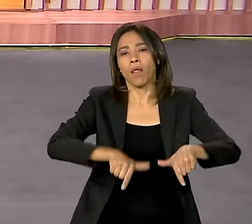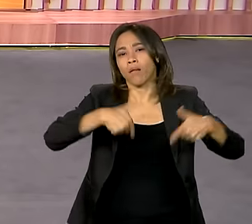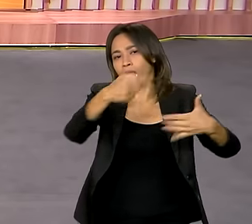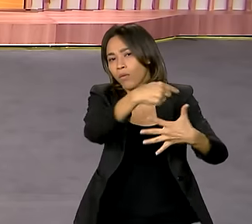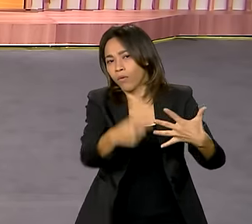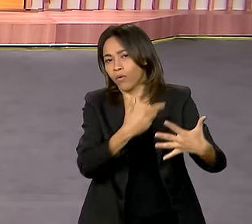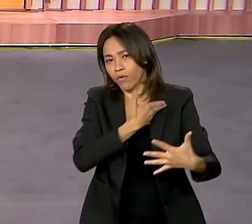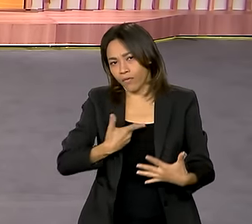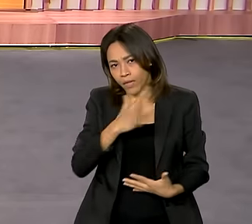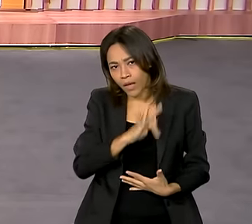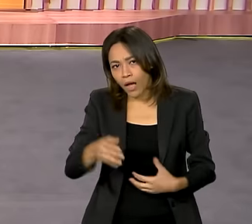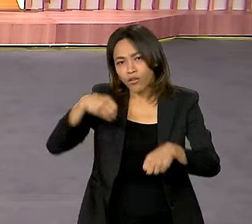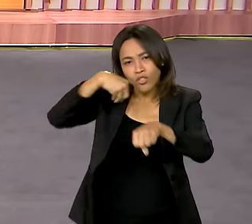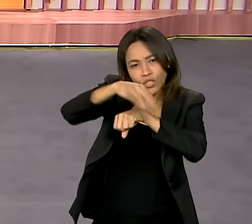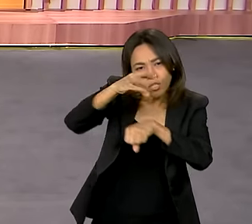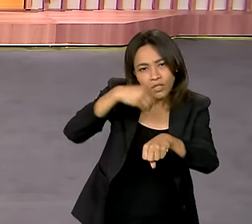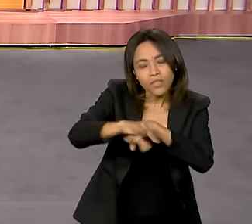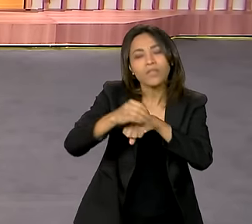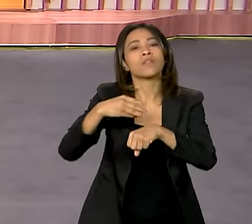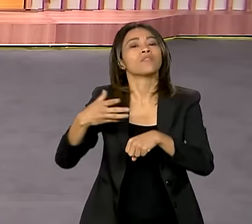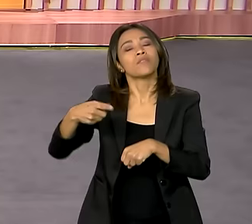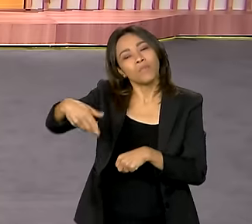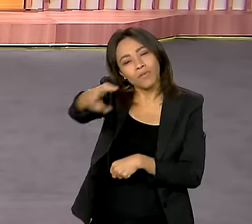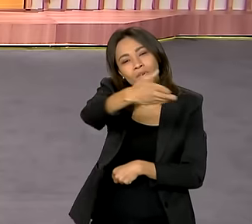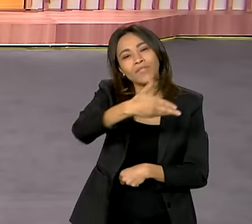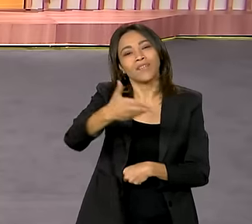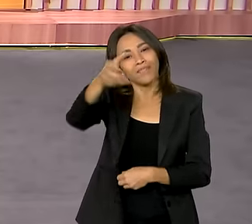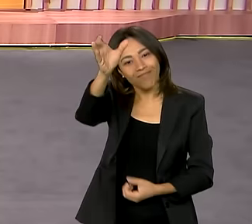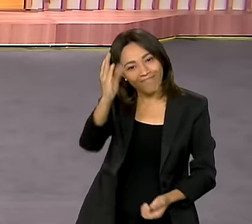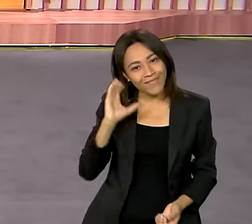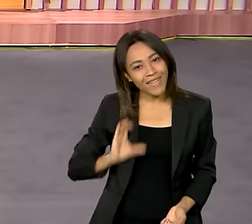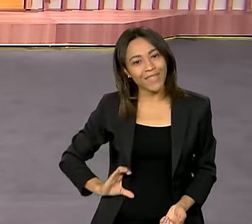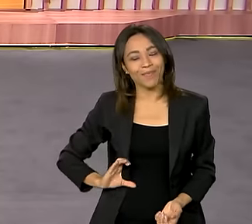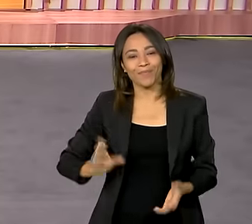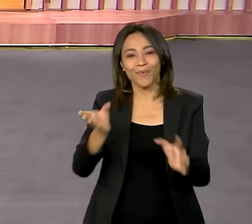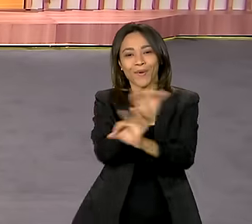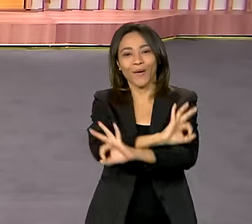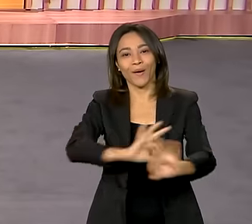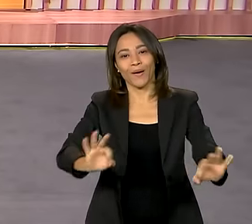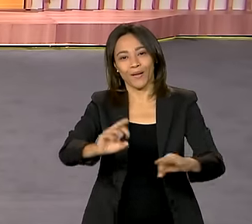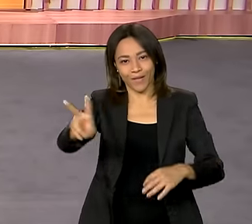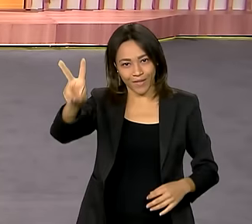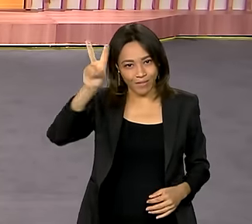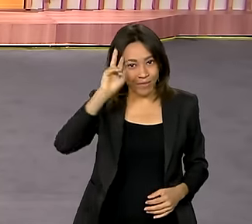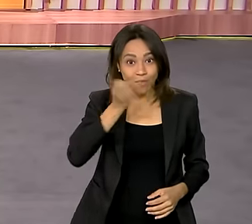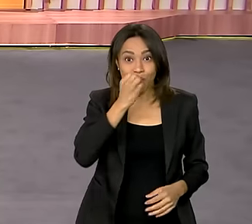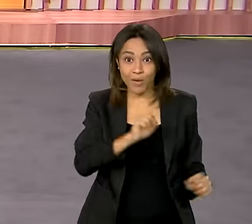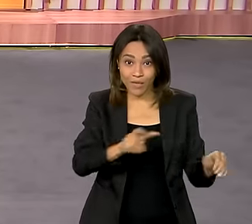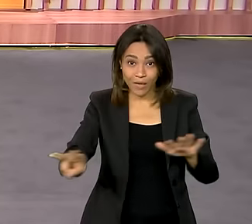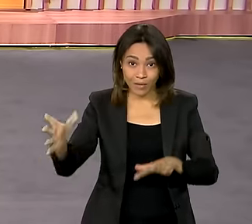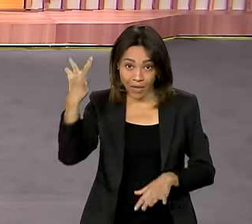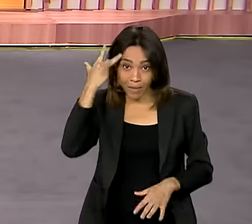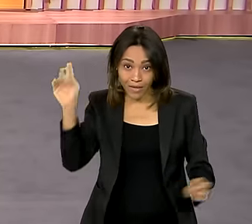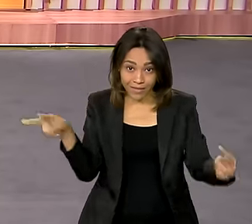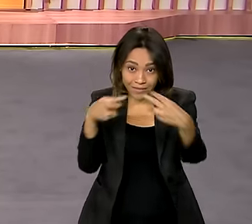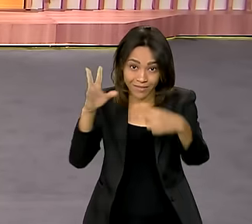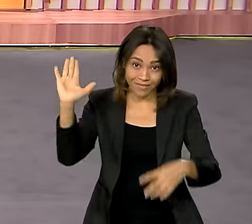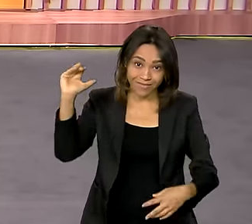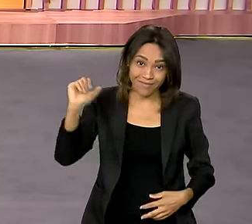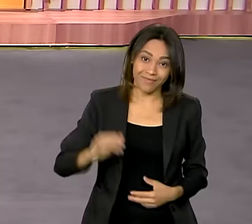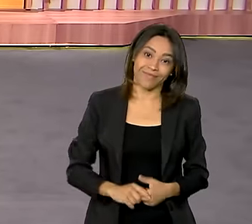eventos ao vivo, dicas e serviços para você, cidadão. Uma ótima segunda-feira, uma boa semana, até amanhã, tchau.